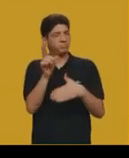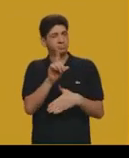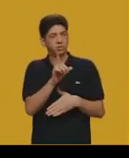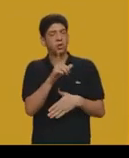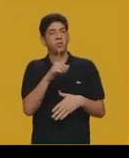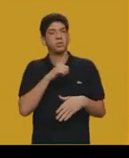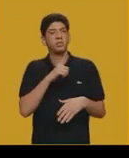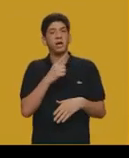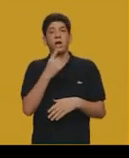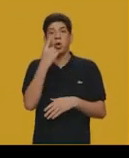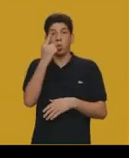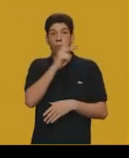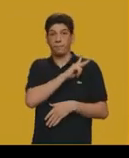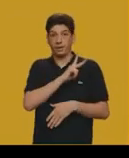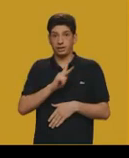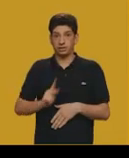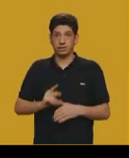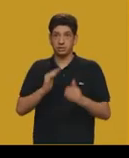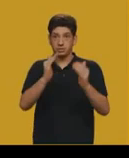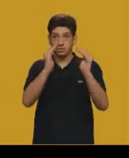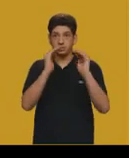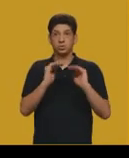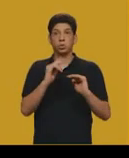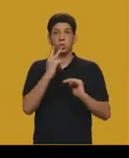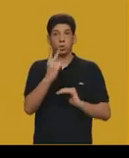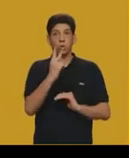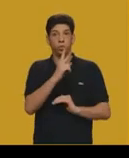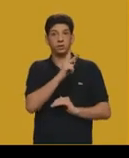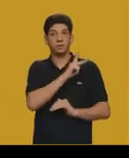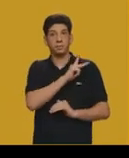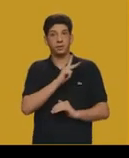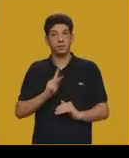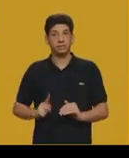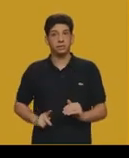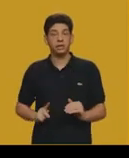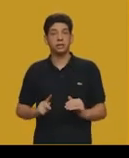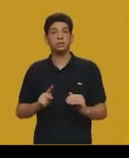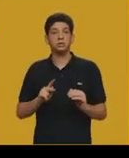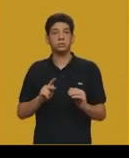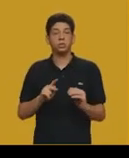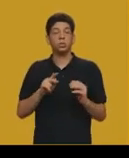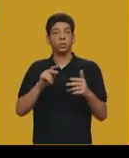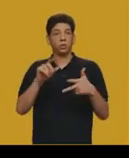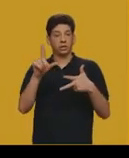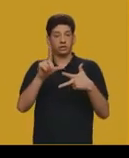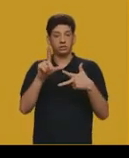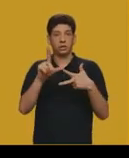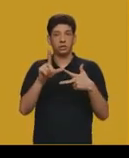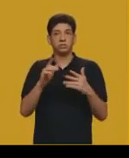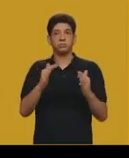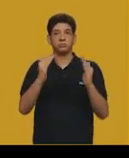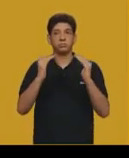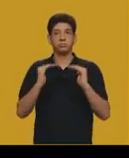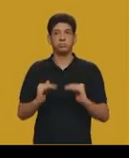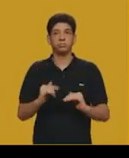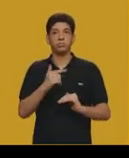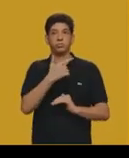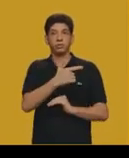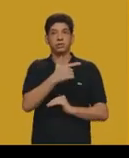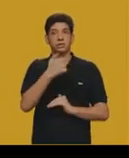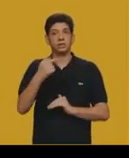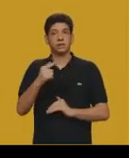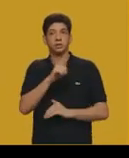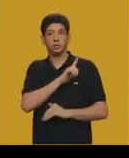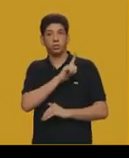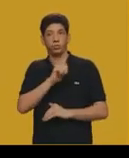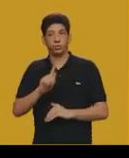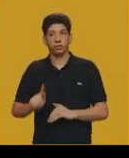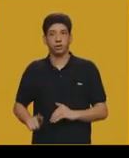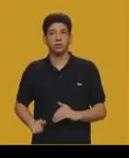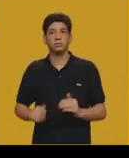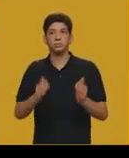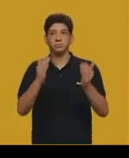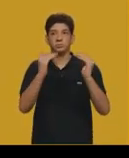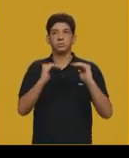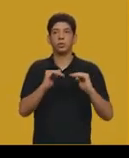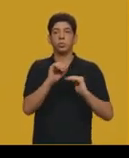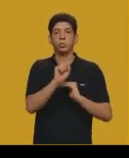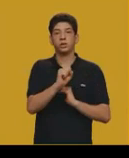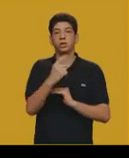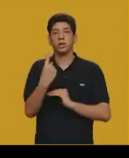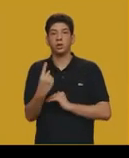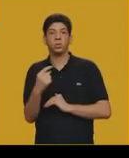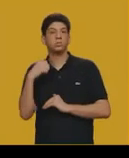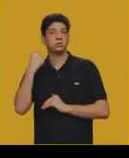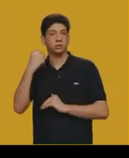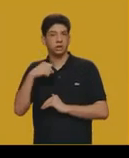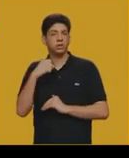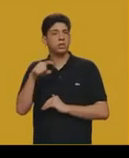dois presidentes do legislativo, um presidente do Senado, outro presidente da Câmara dos Deputados. A gente tem 27 governadores, 81 senadores, daqui